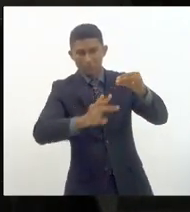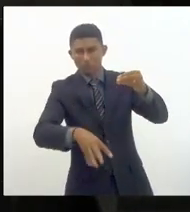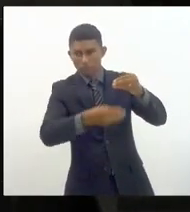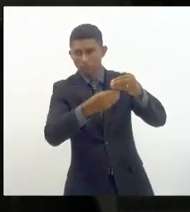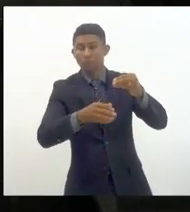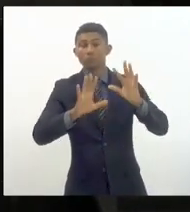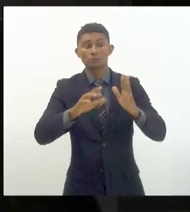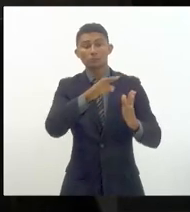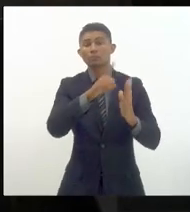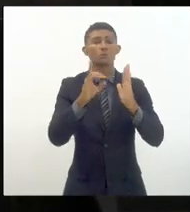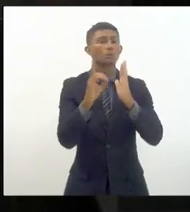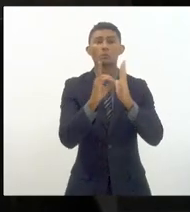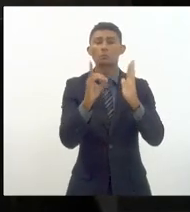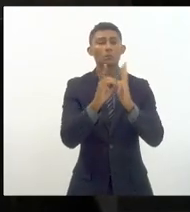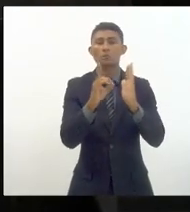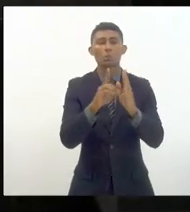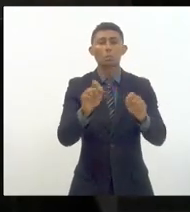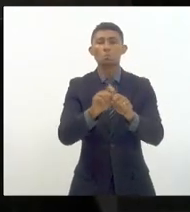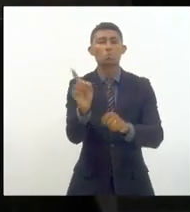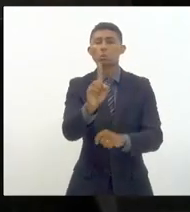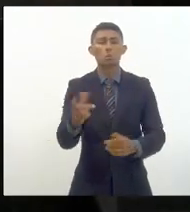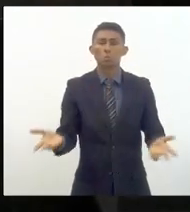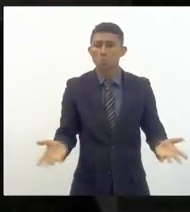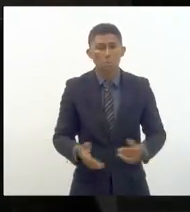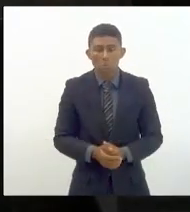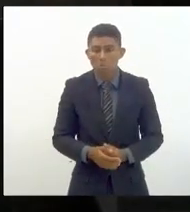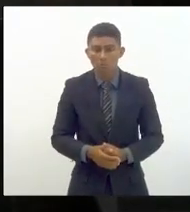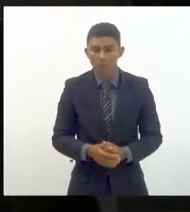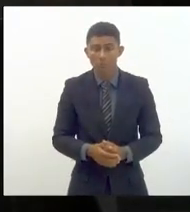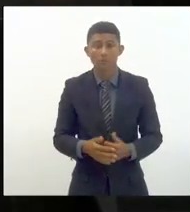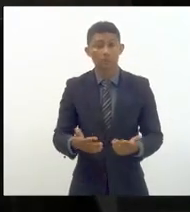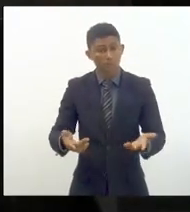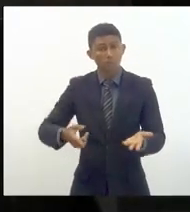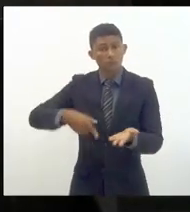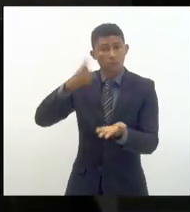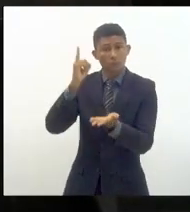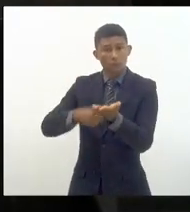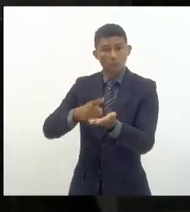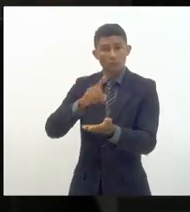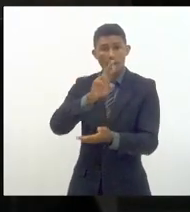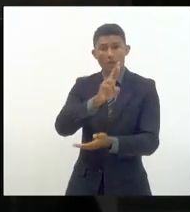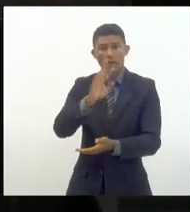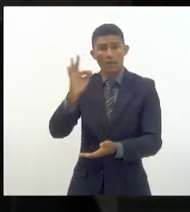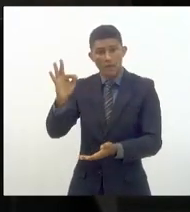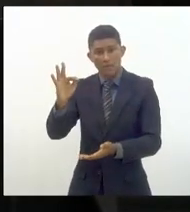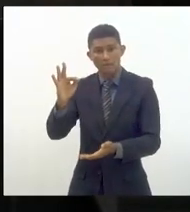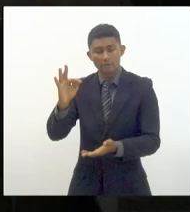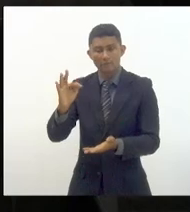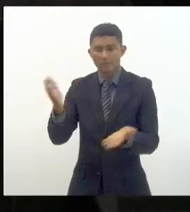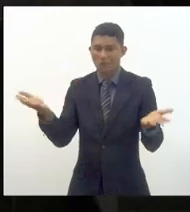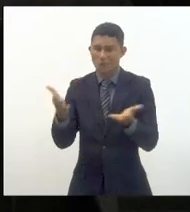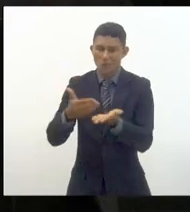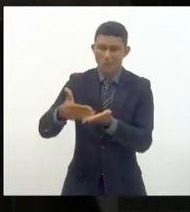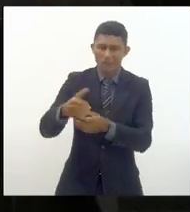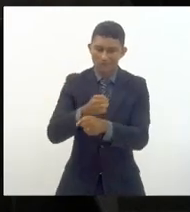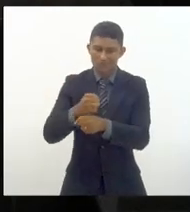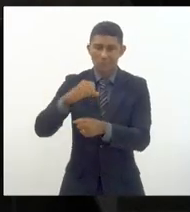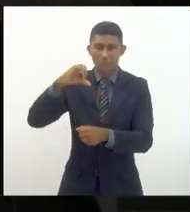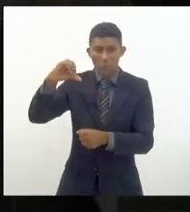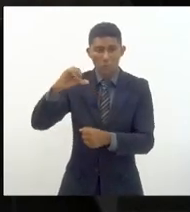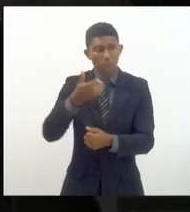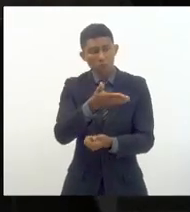o Detran não fez isso então não entrou no plano de recuperação fiscal do estado que passa a vigorar hoje por nove anos